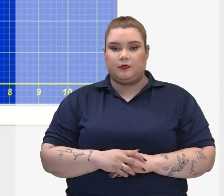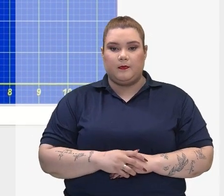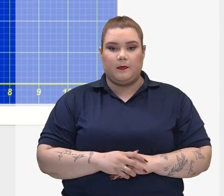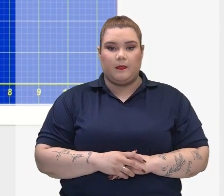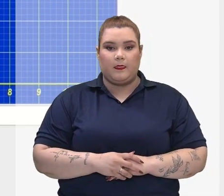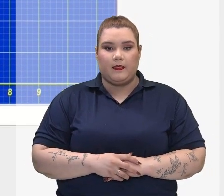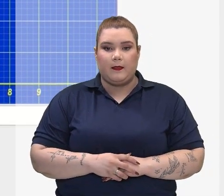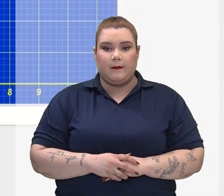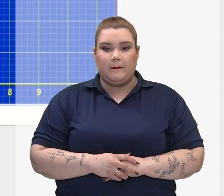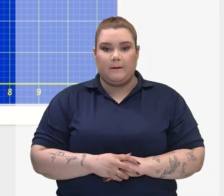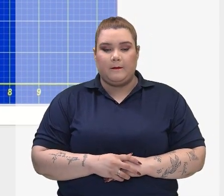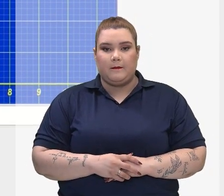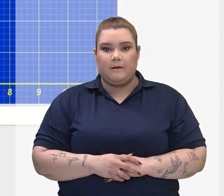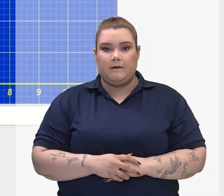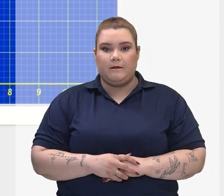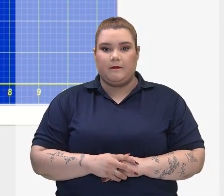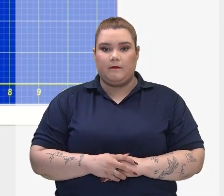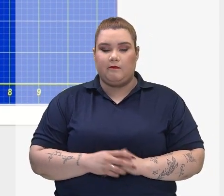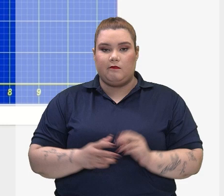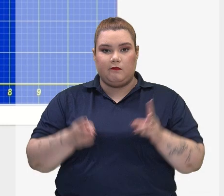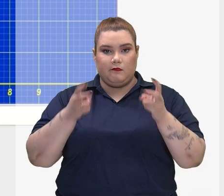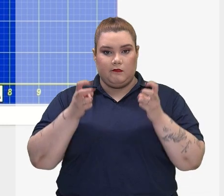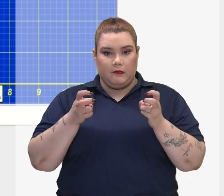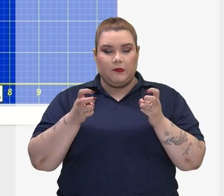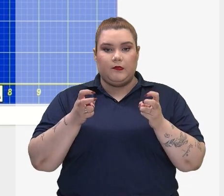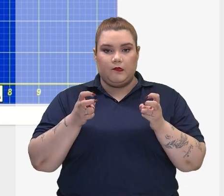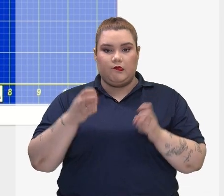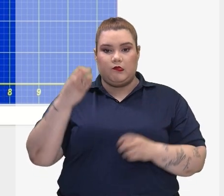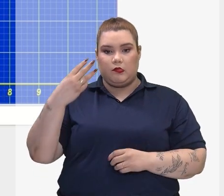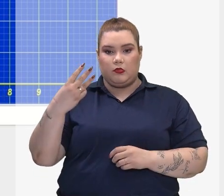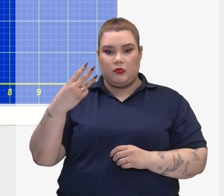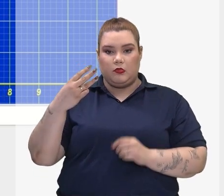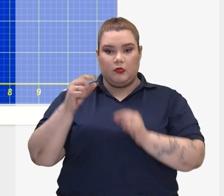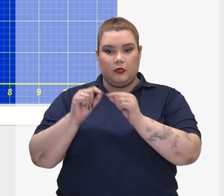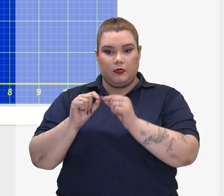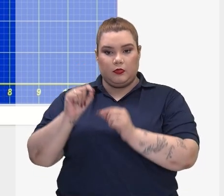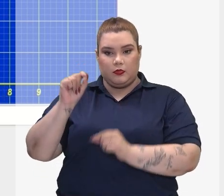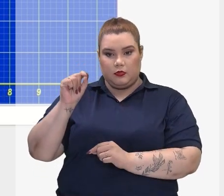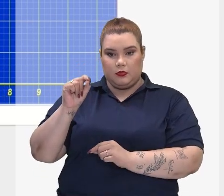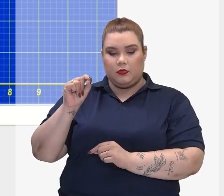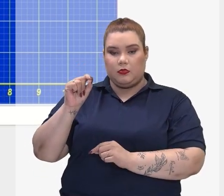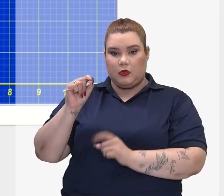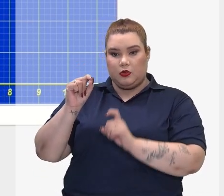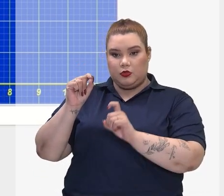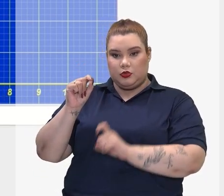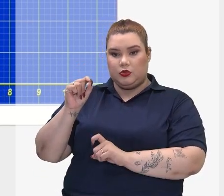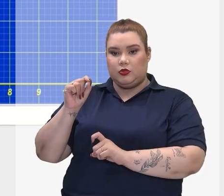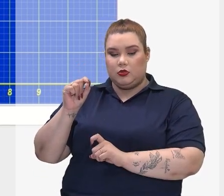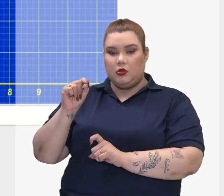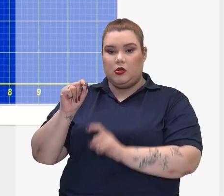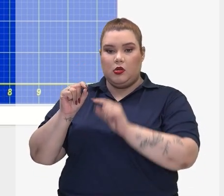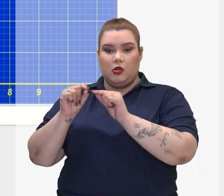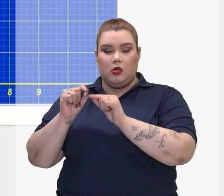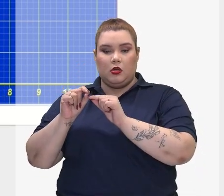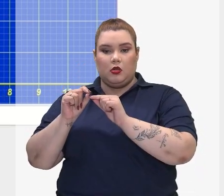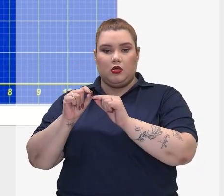Pronto. Ó, coordenada aqui na abscissa 3. E o y, 5,